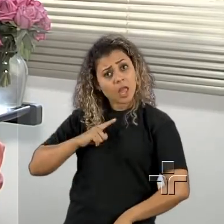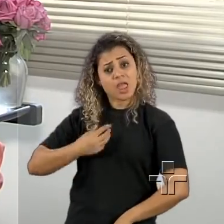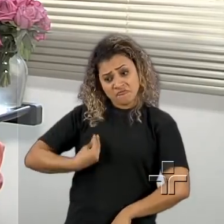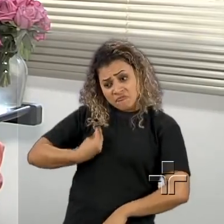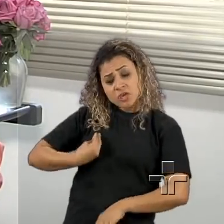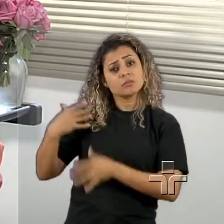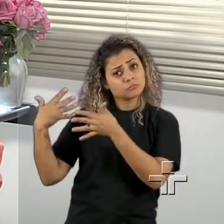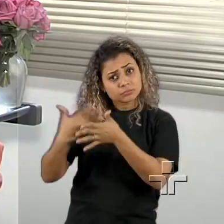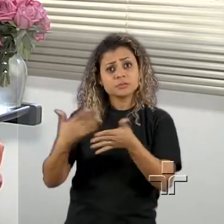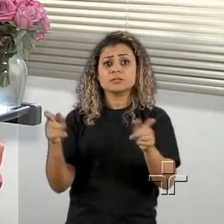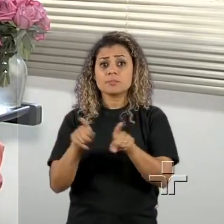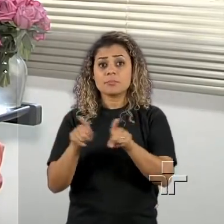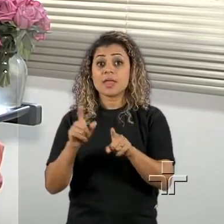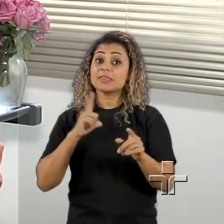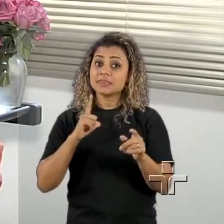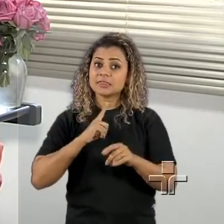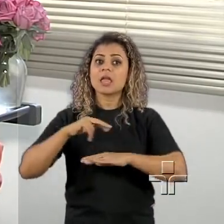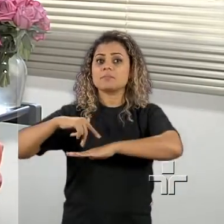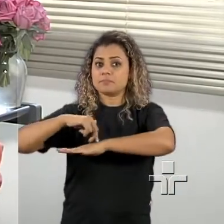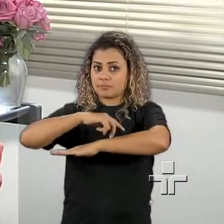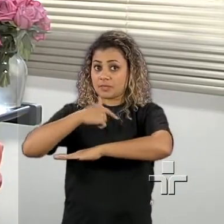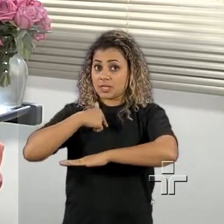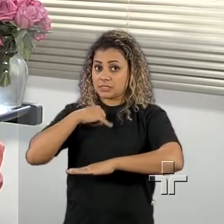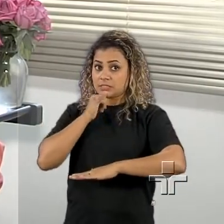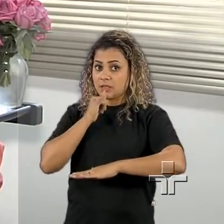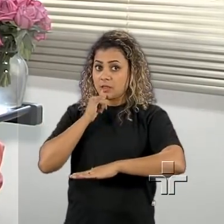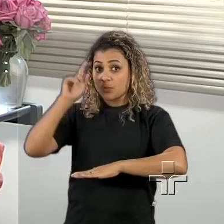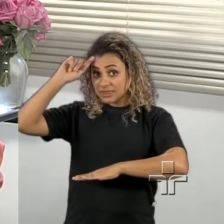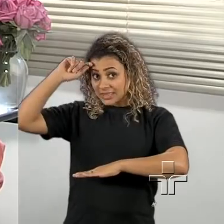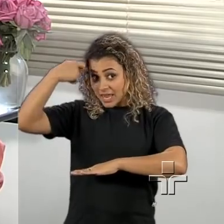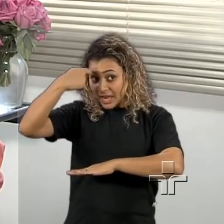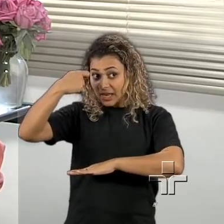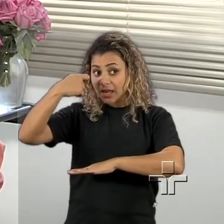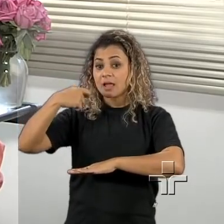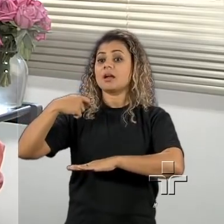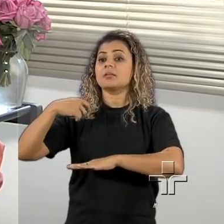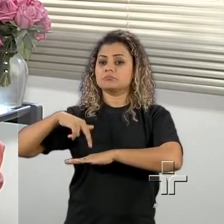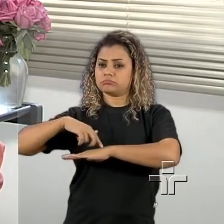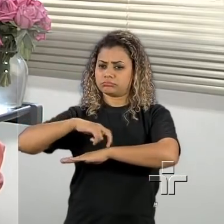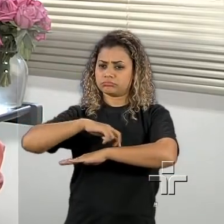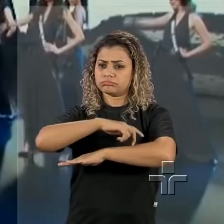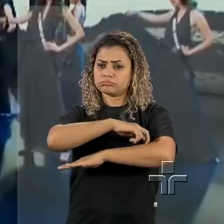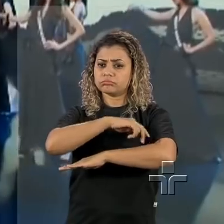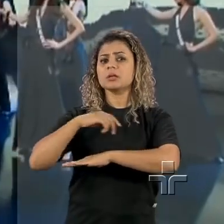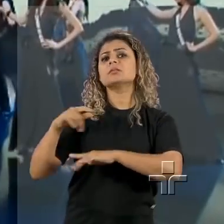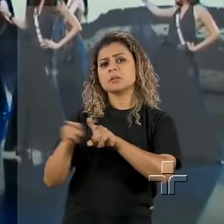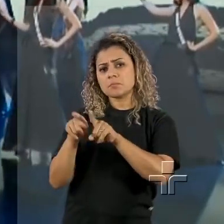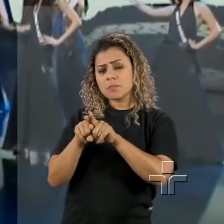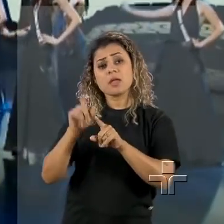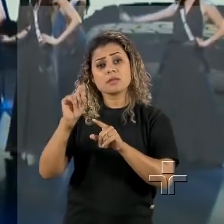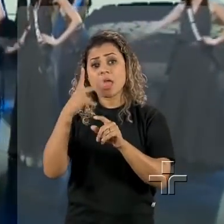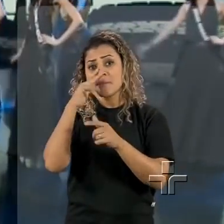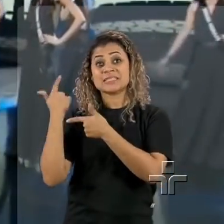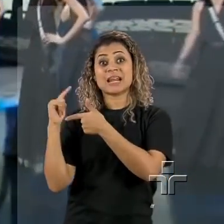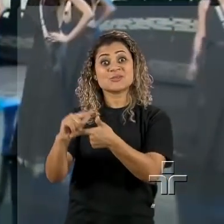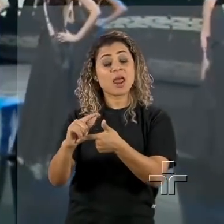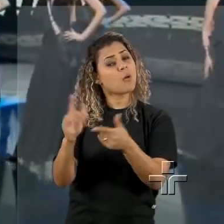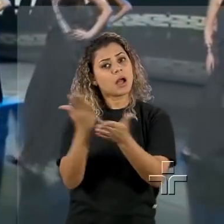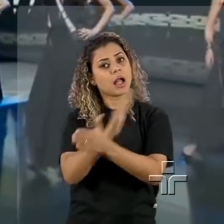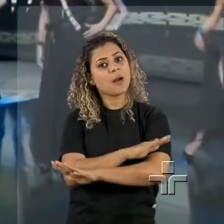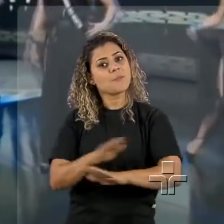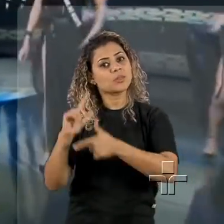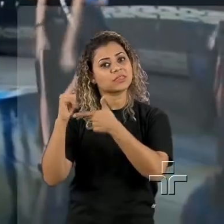carreira, estar em alta na mídia ou na imprensa, algo desse tipo. Existem mais de 50